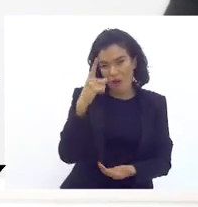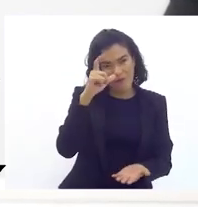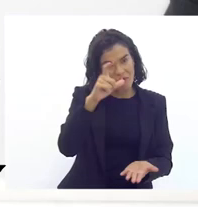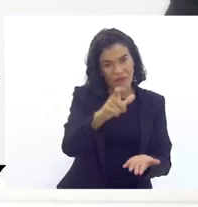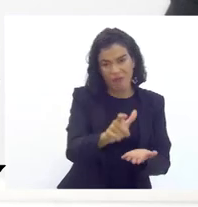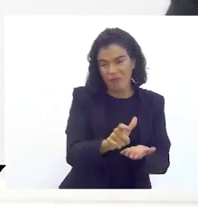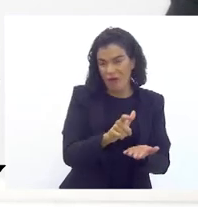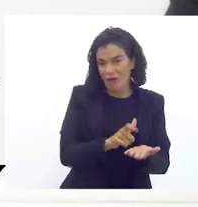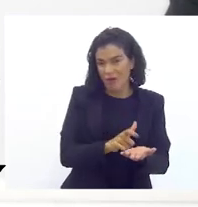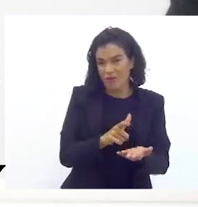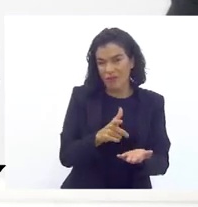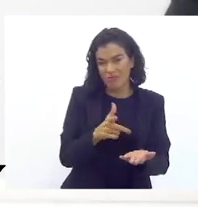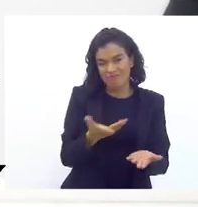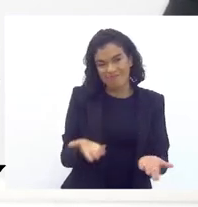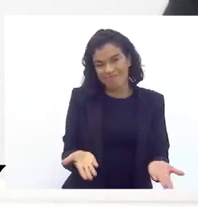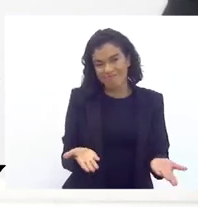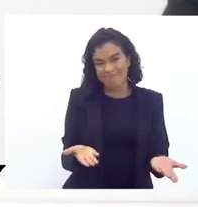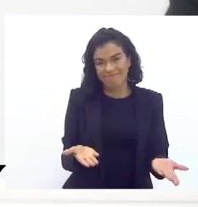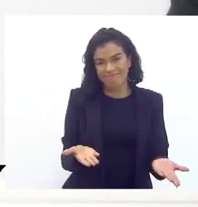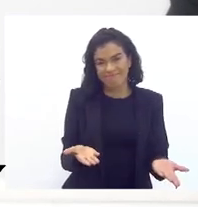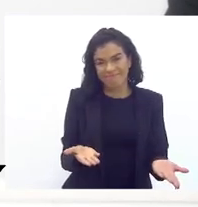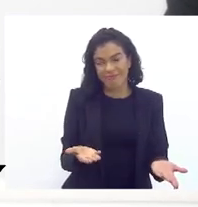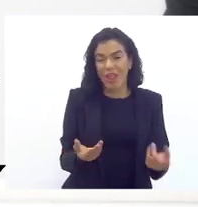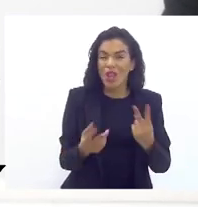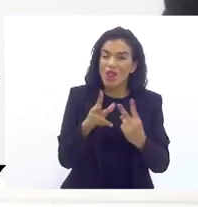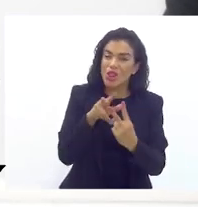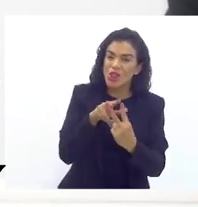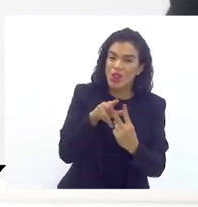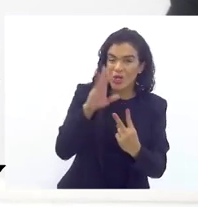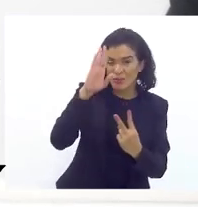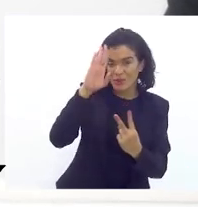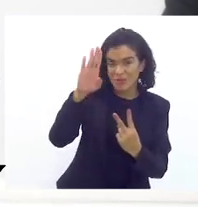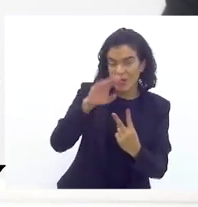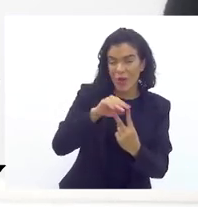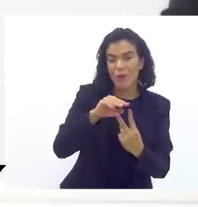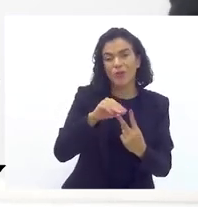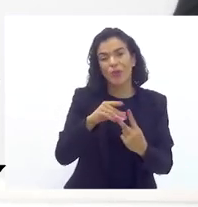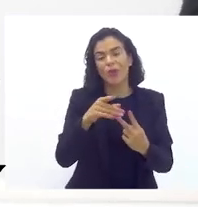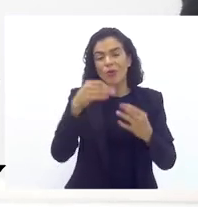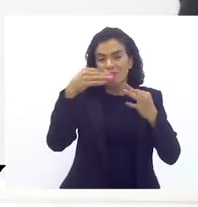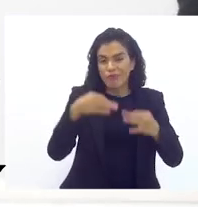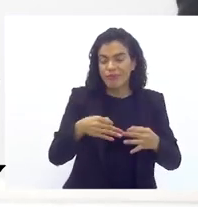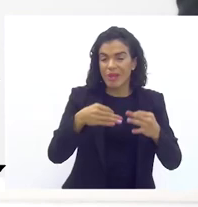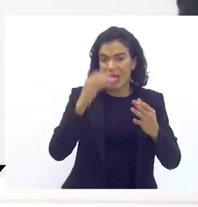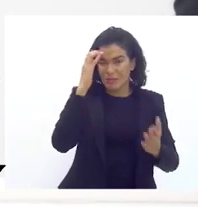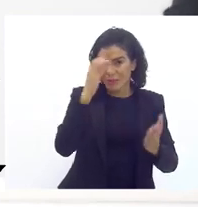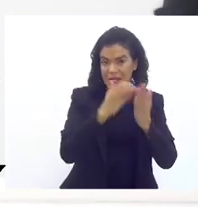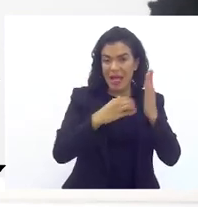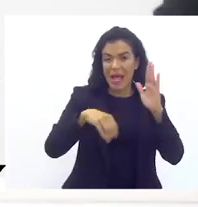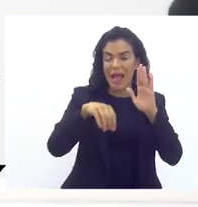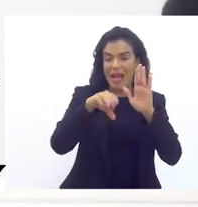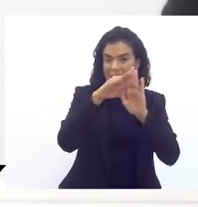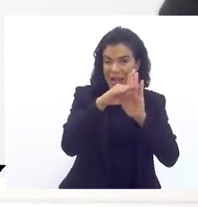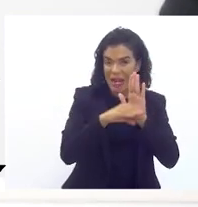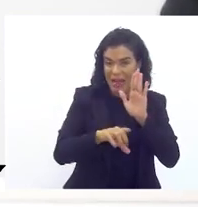com o princípio da inocência são dois princípios tanto do devido processo legal quanto o princípio da inocência que norteiam todas